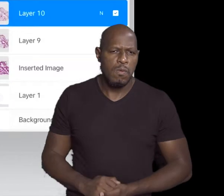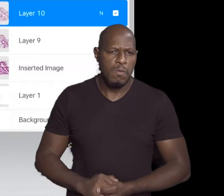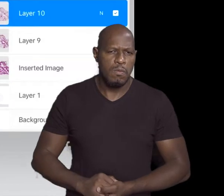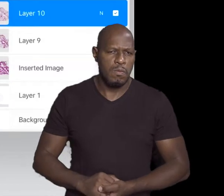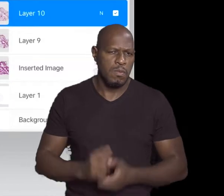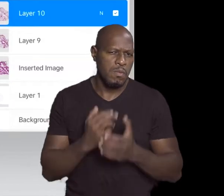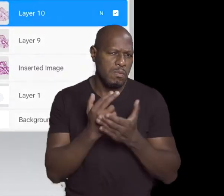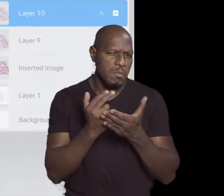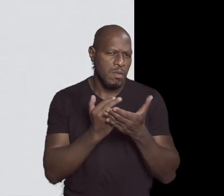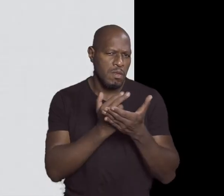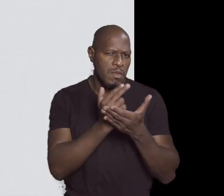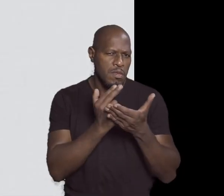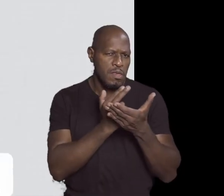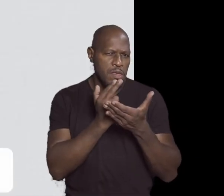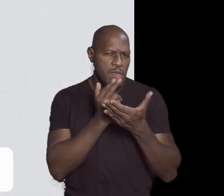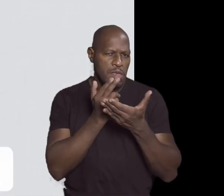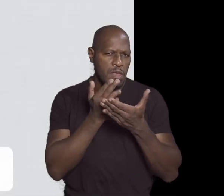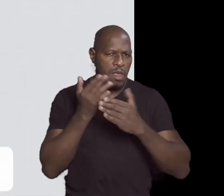Vou subir um pouco